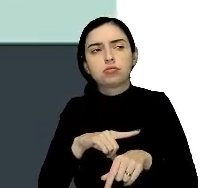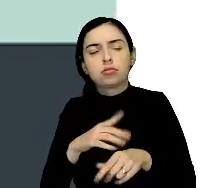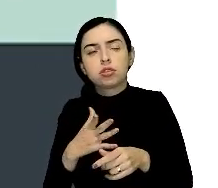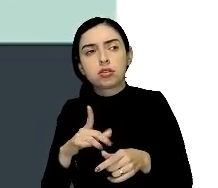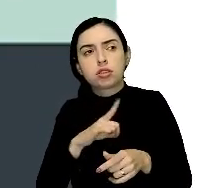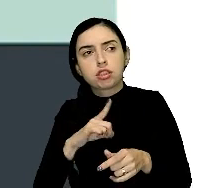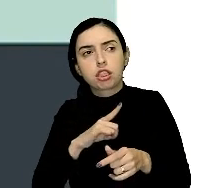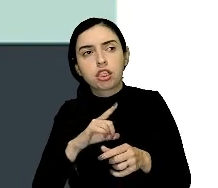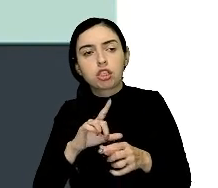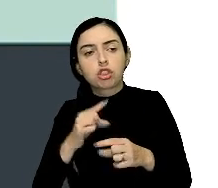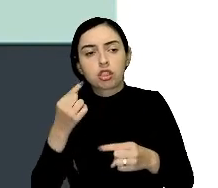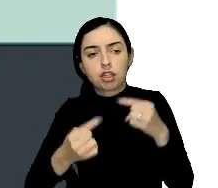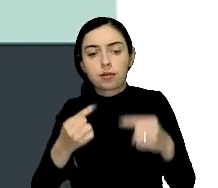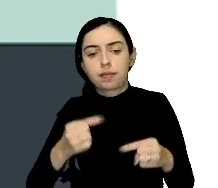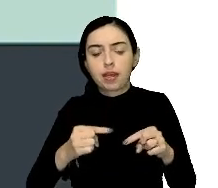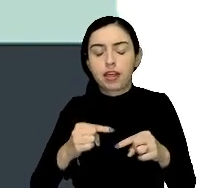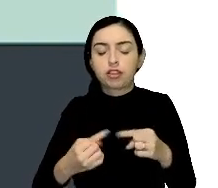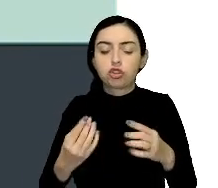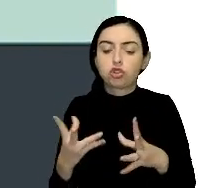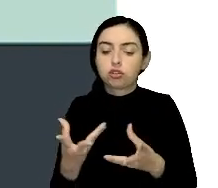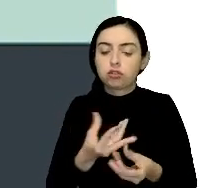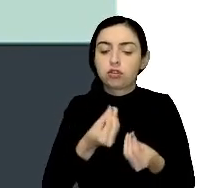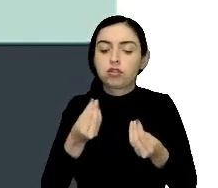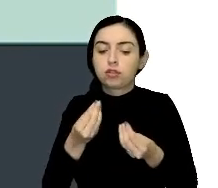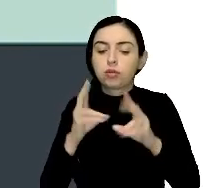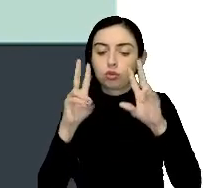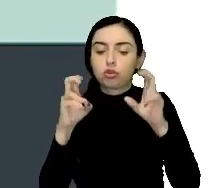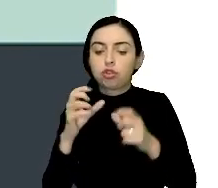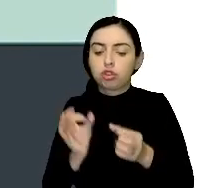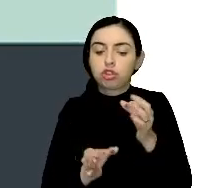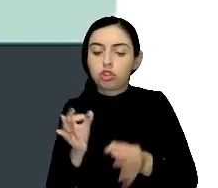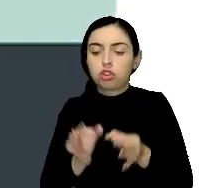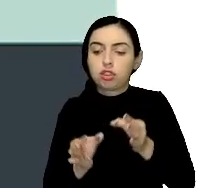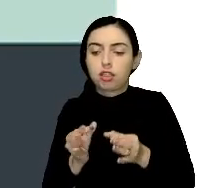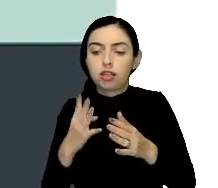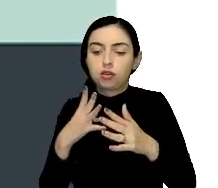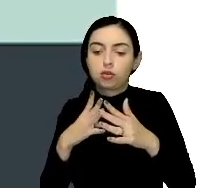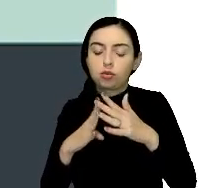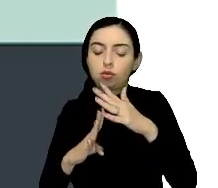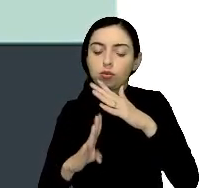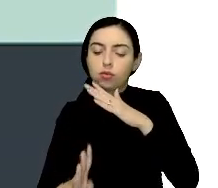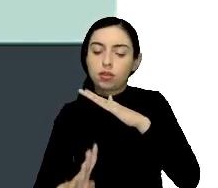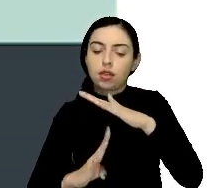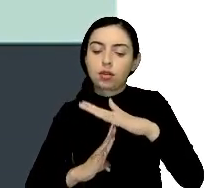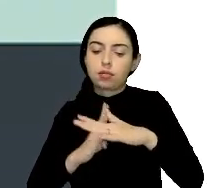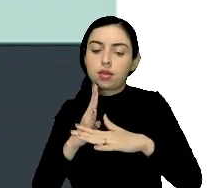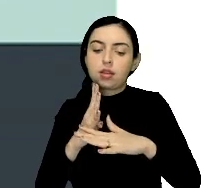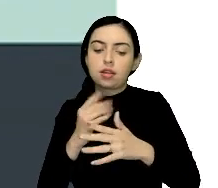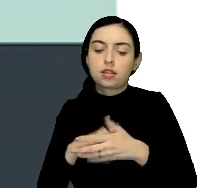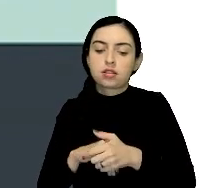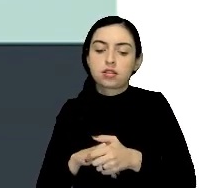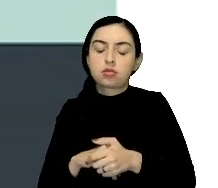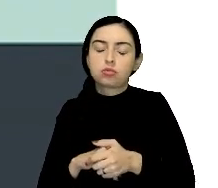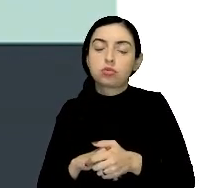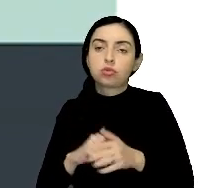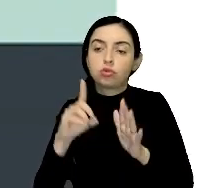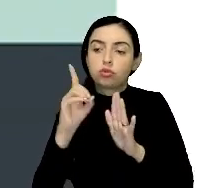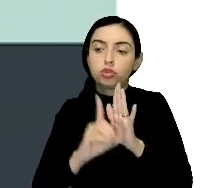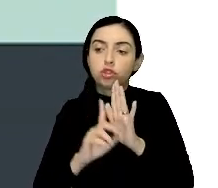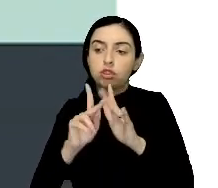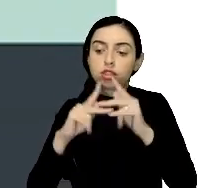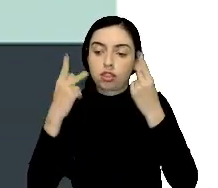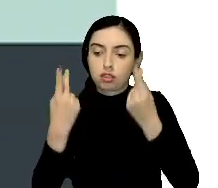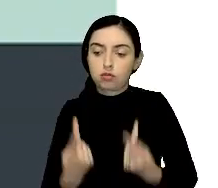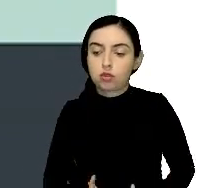outro debate envolvendo o direito e a migração, que vai ser um seminário de direitos humanos da OAB